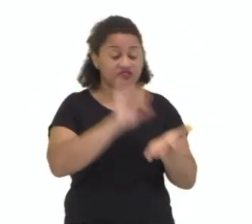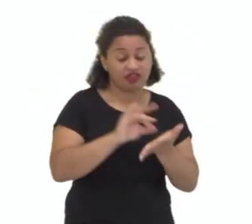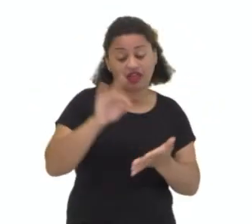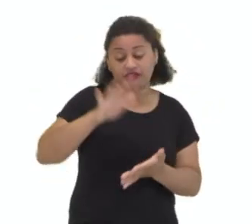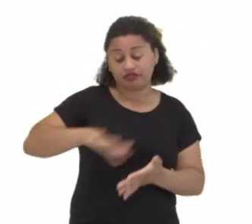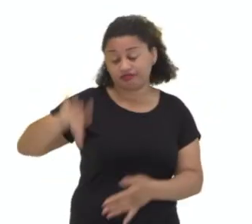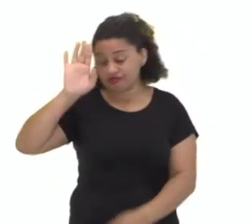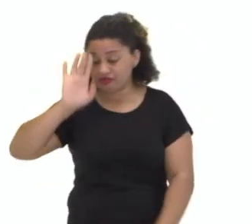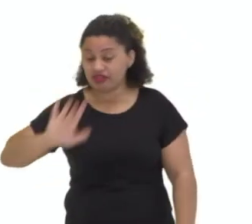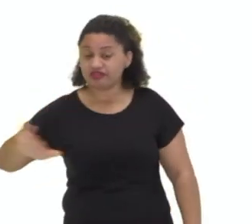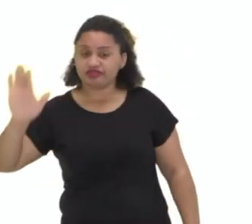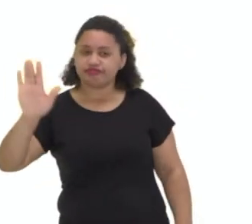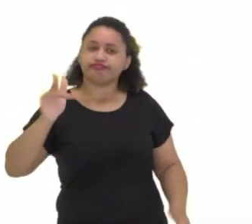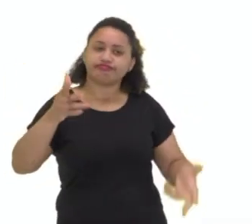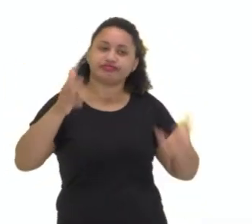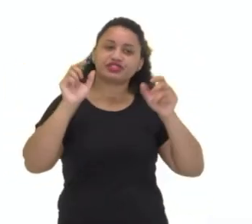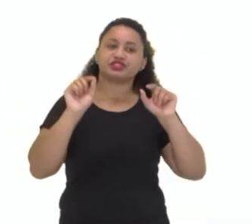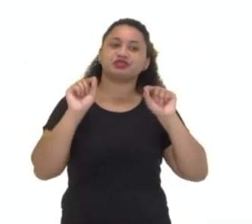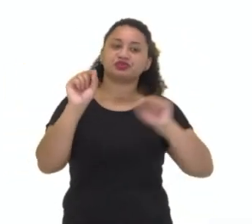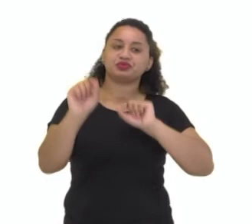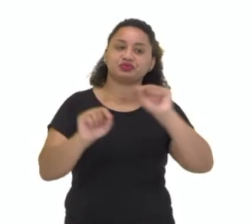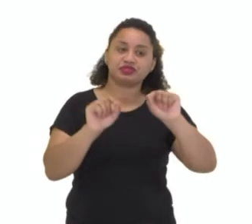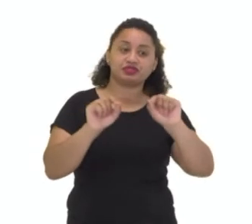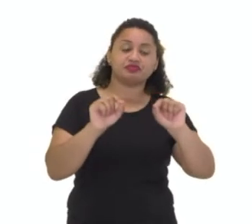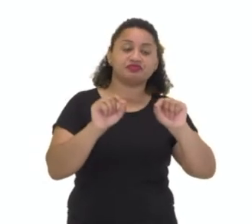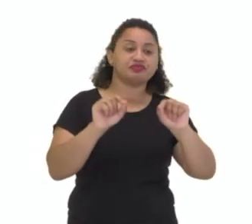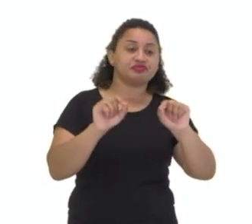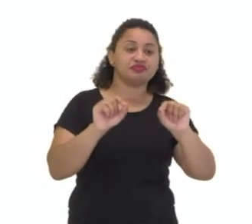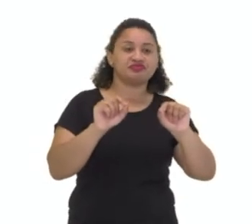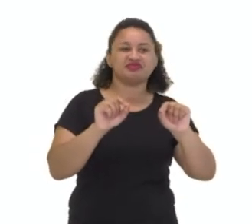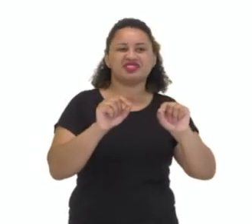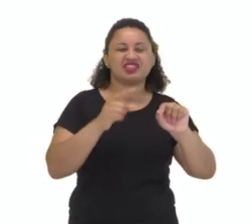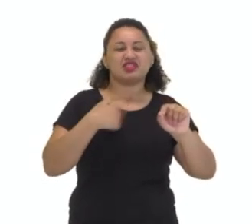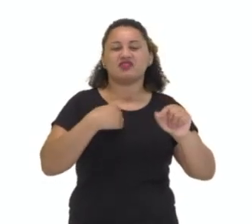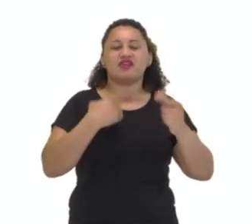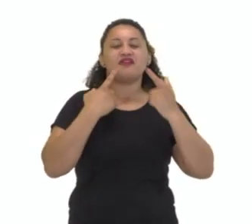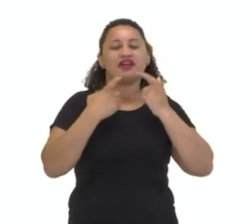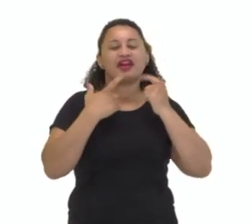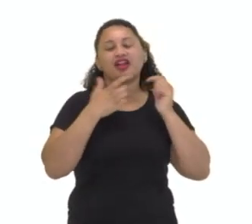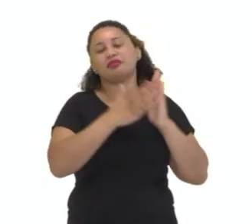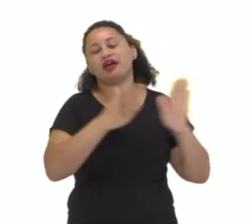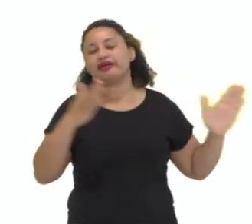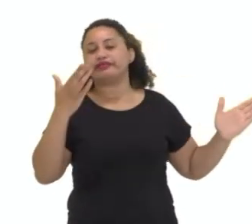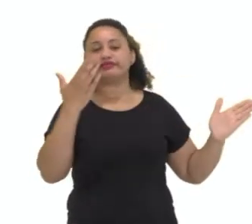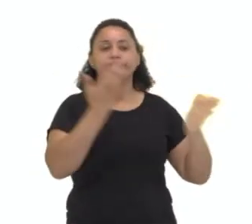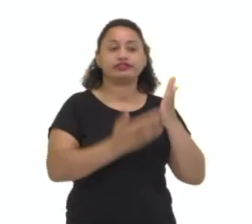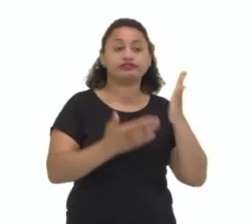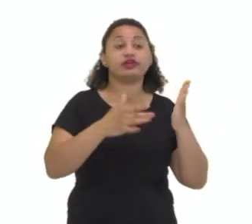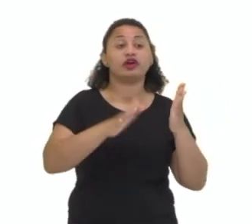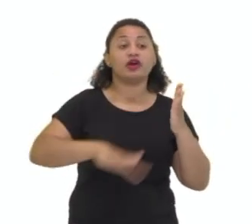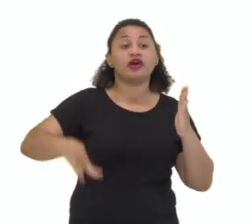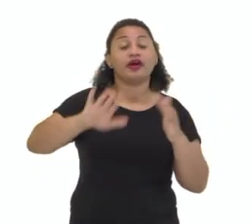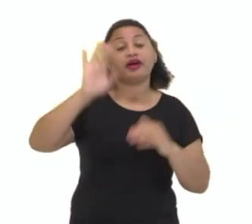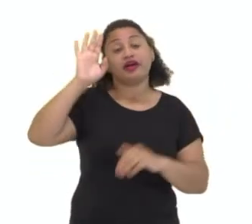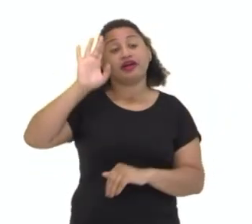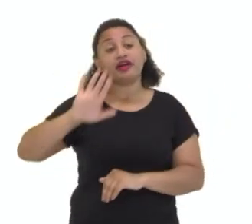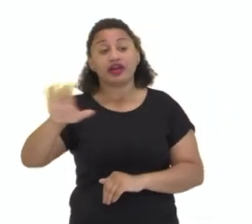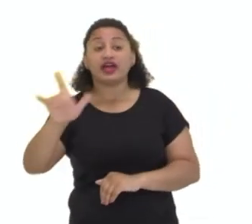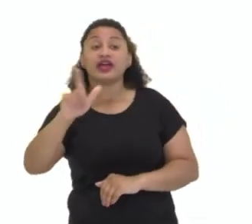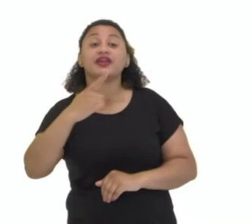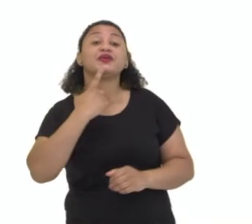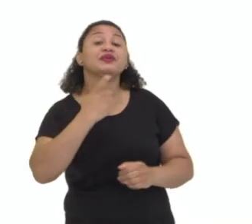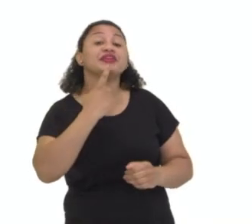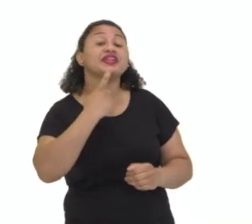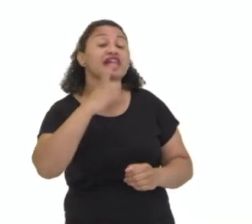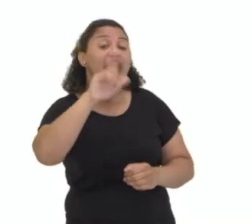imaginário. Olha como está ali a metáfora. Não lamentarão os tempos perdidos, no mundo imaginário, onde o sangue